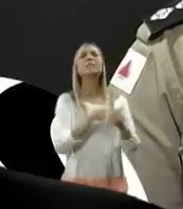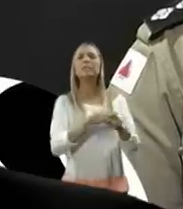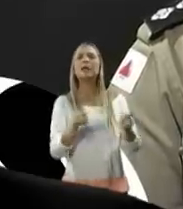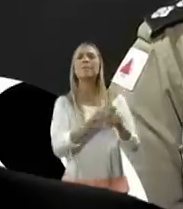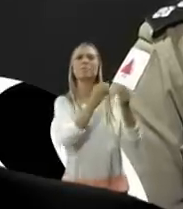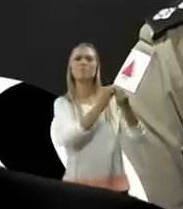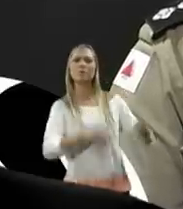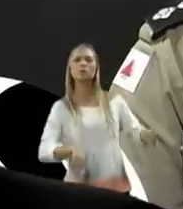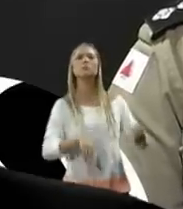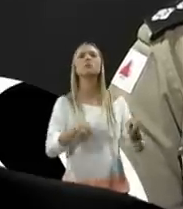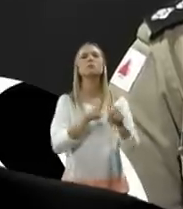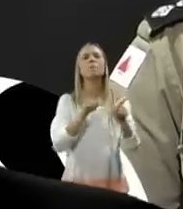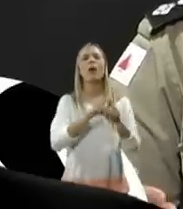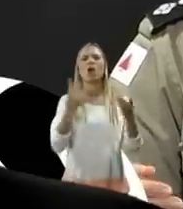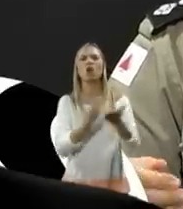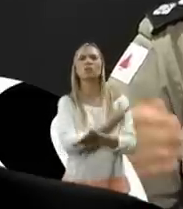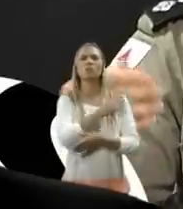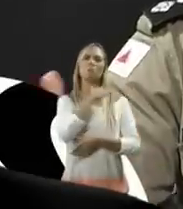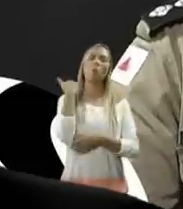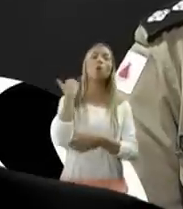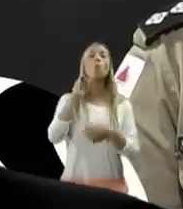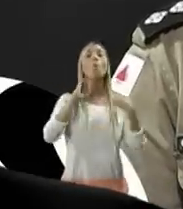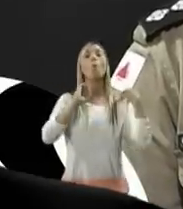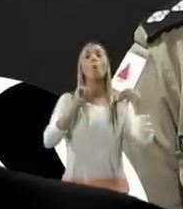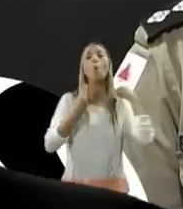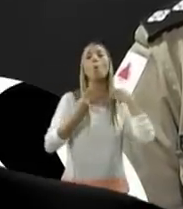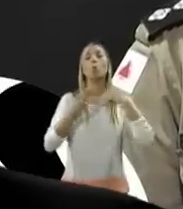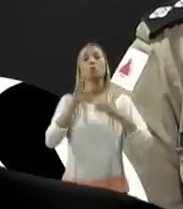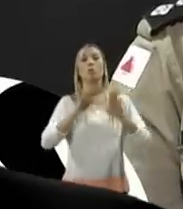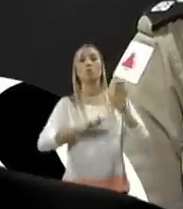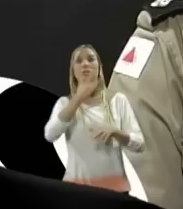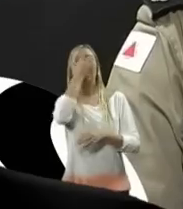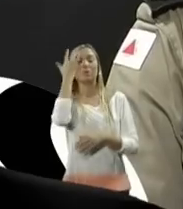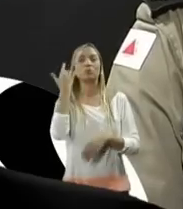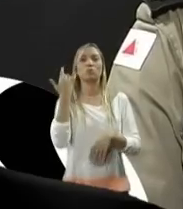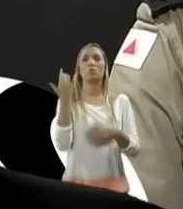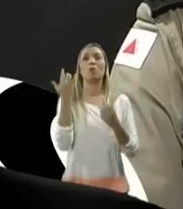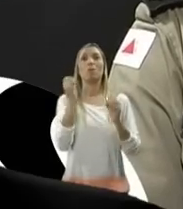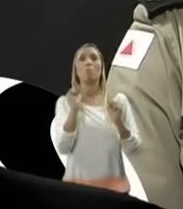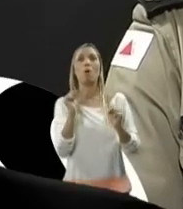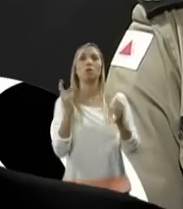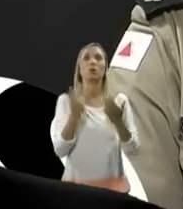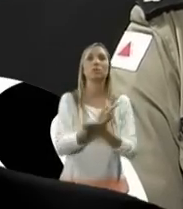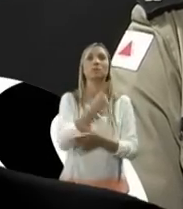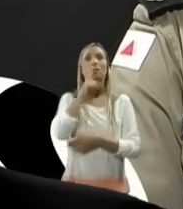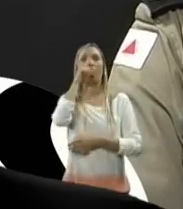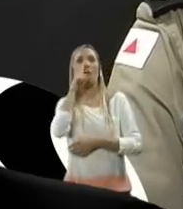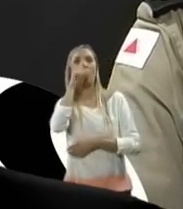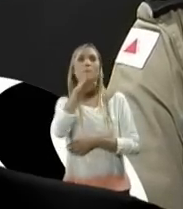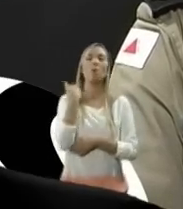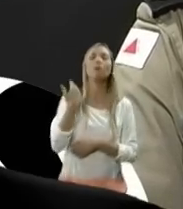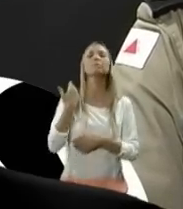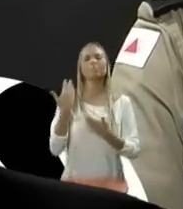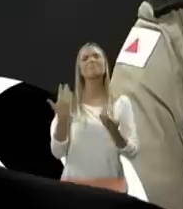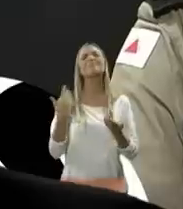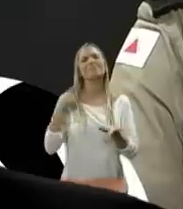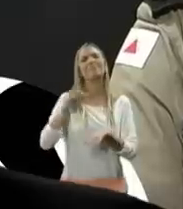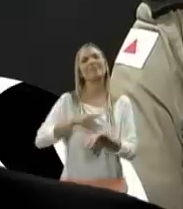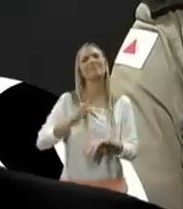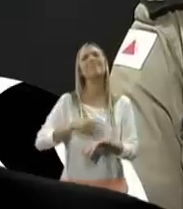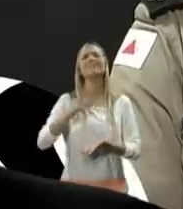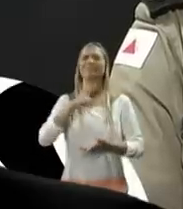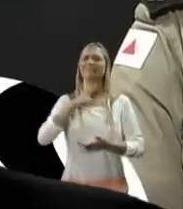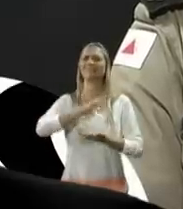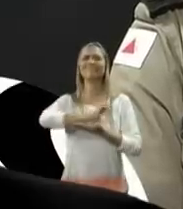possa provocar morte ou possibilidade de morte, né? Então, dentro disso aí, a gente acha uma gama de